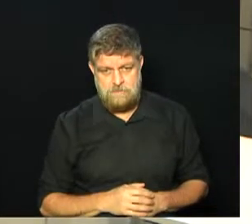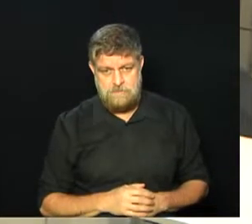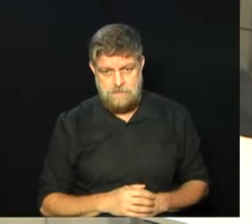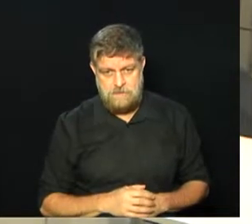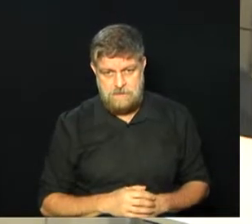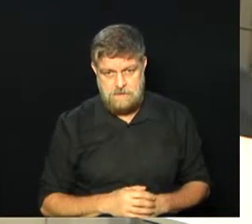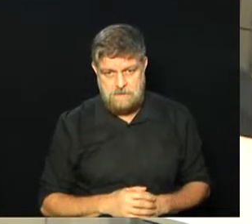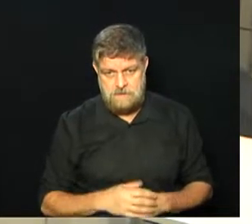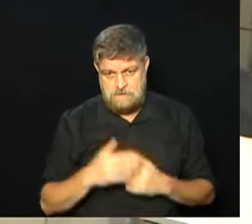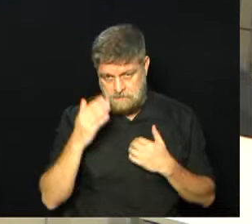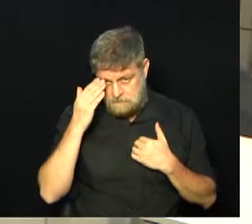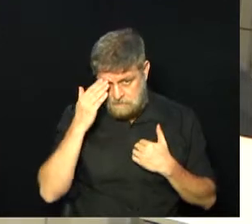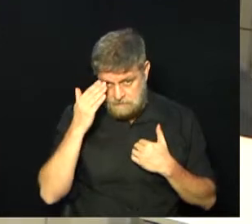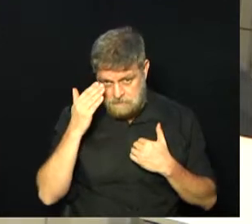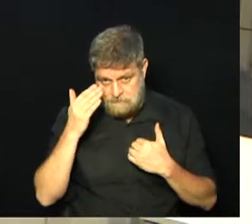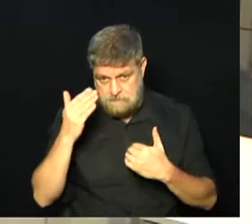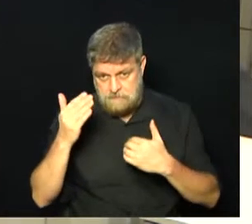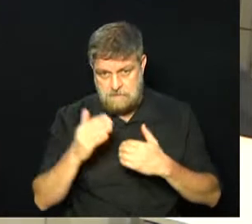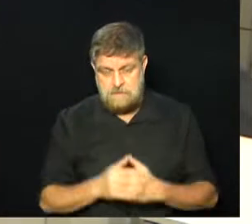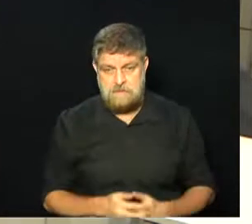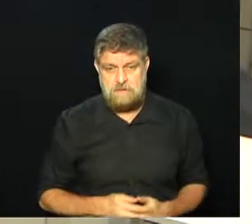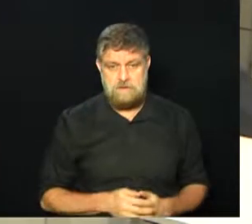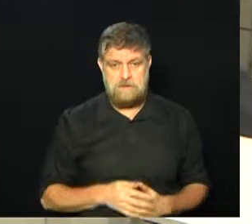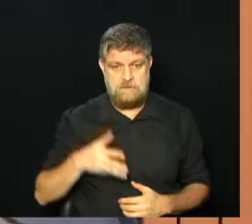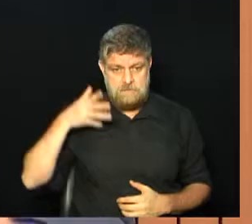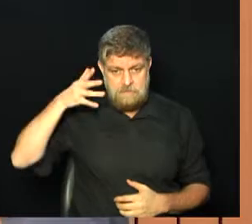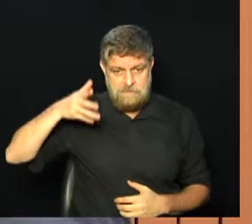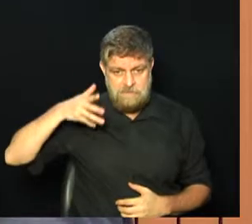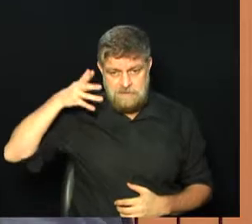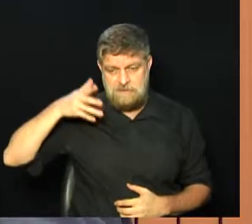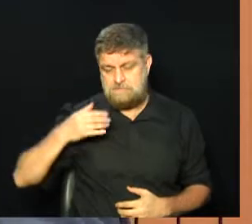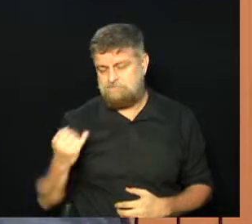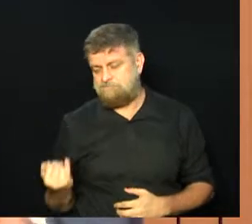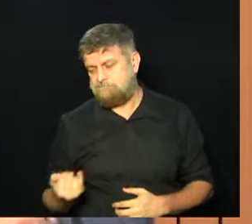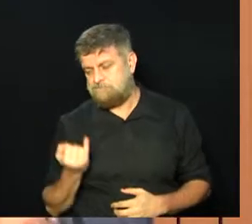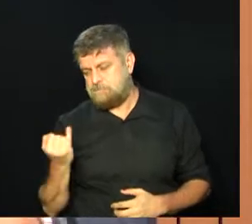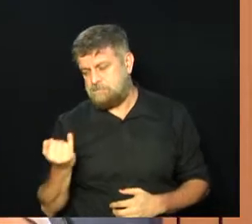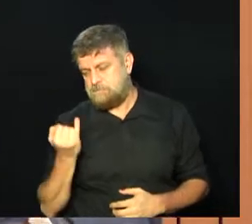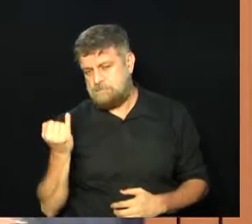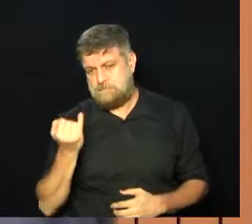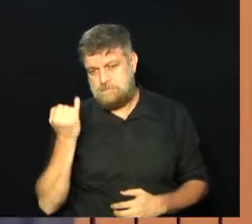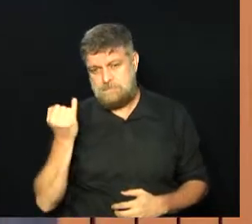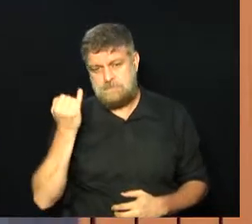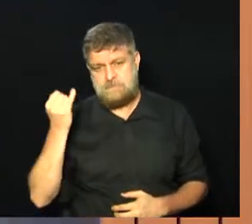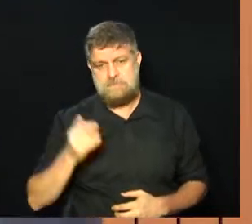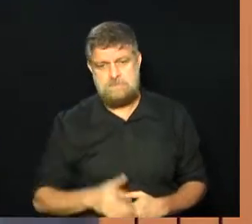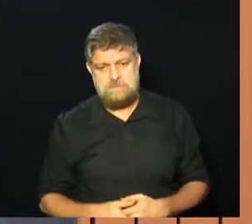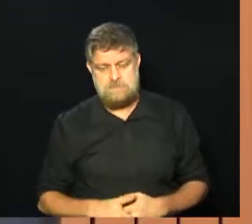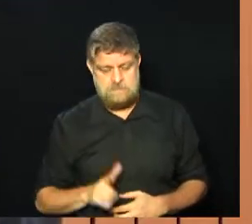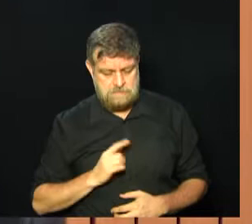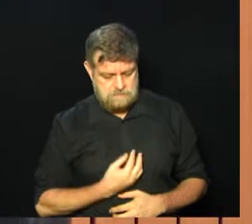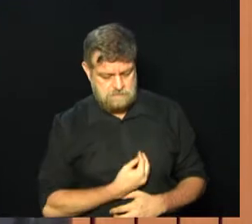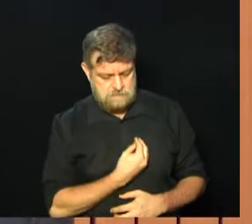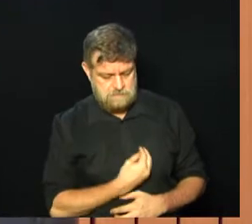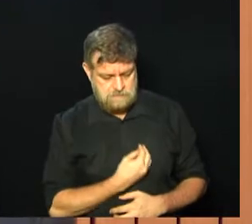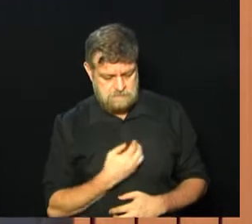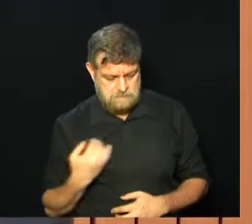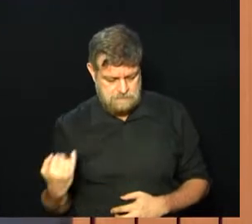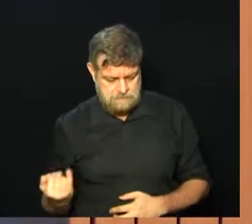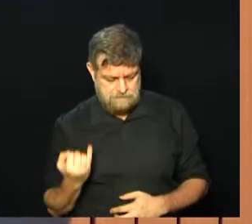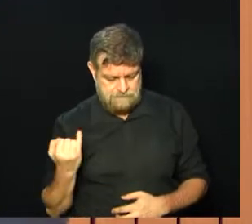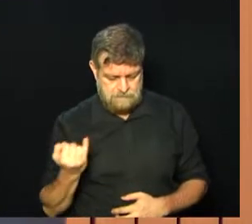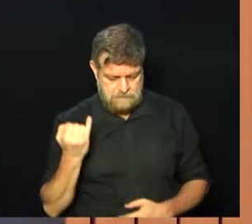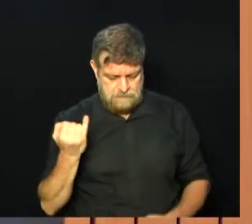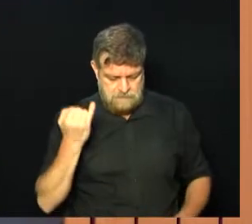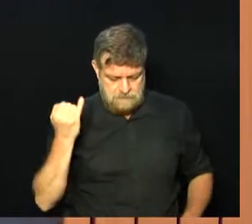Muito obrigado, doutor André. Importante a sua participação aqui, importante essa